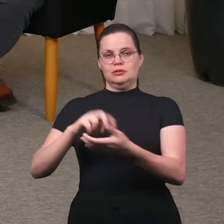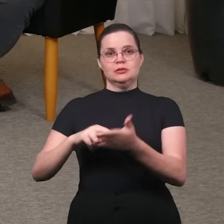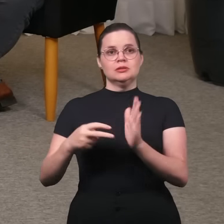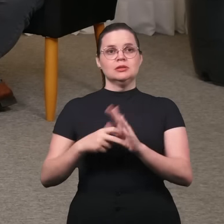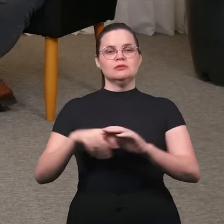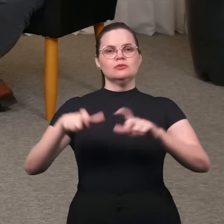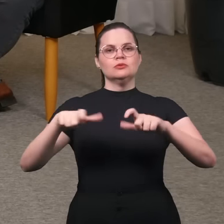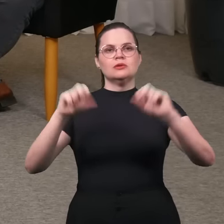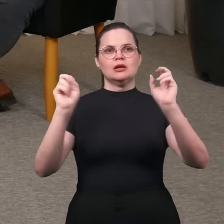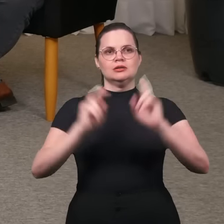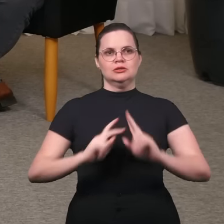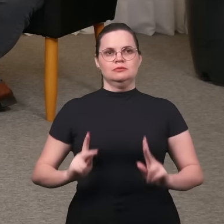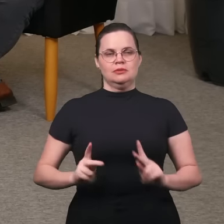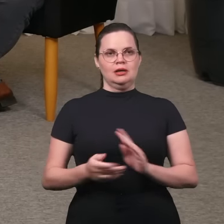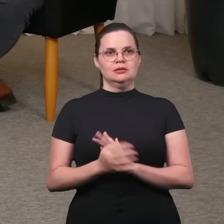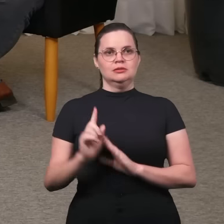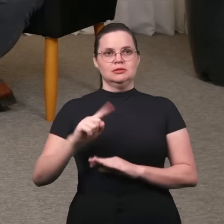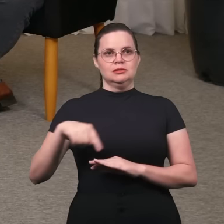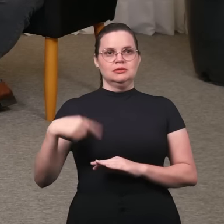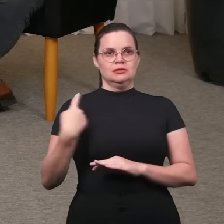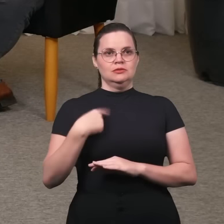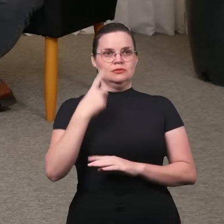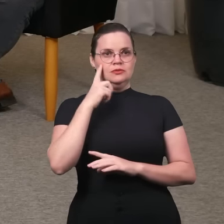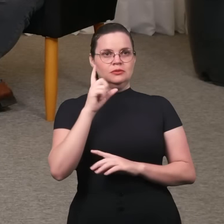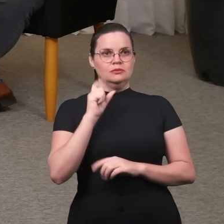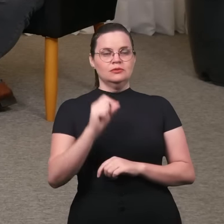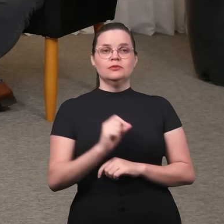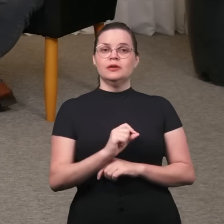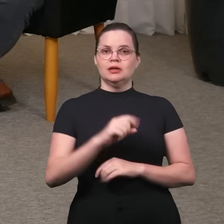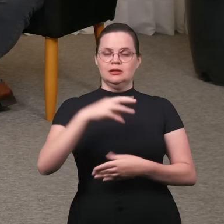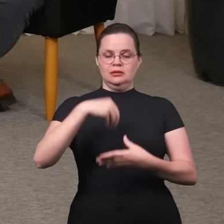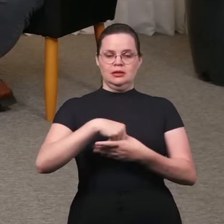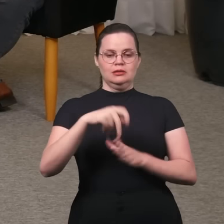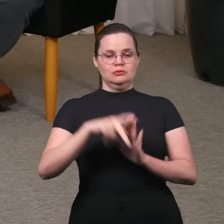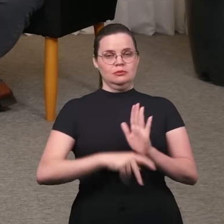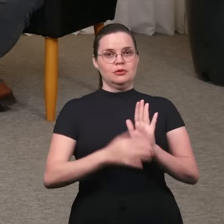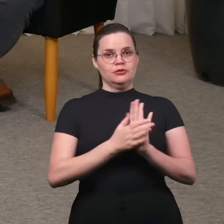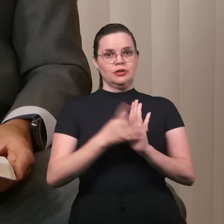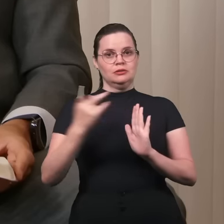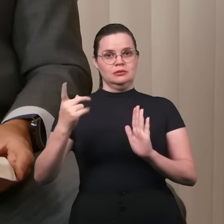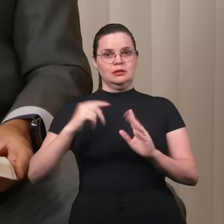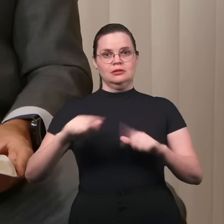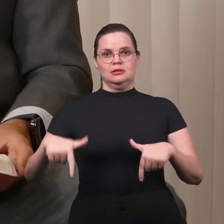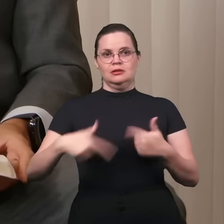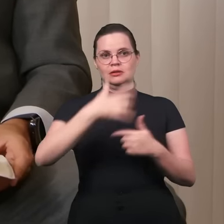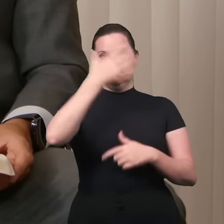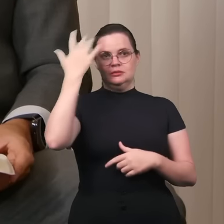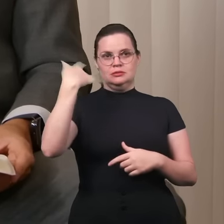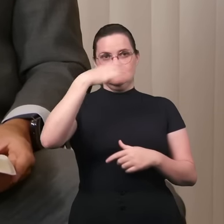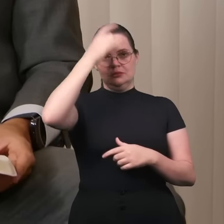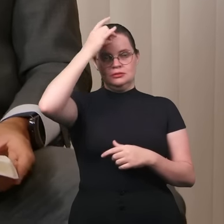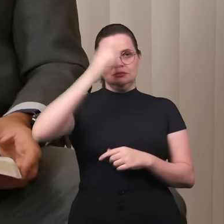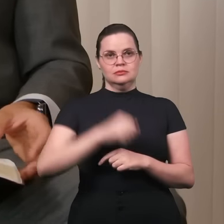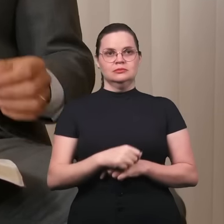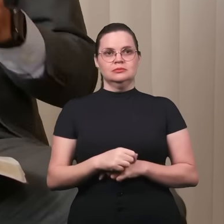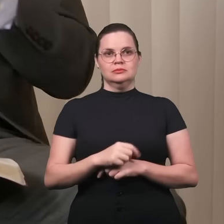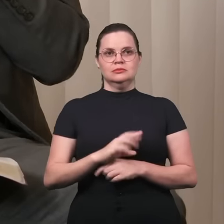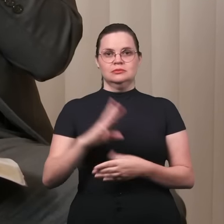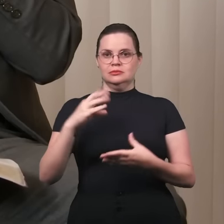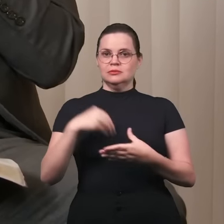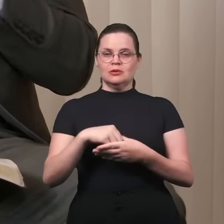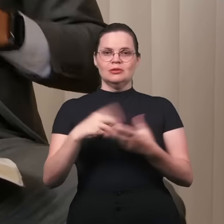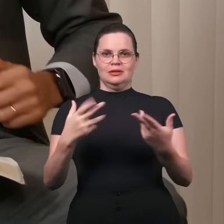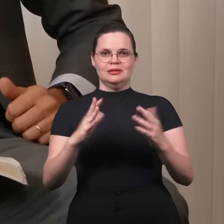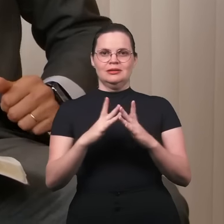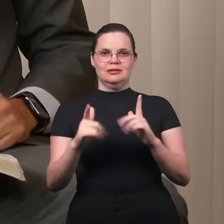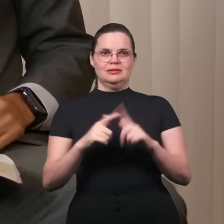E nós vamos entender aqui que é uma obra do Espírito Santo. Jerusalém vai tipificando essa obra e